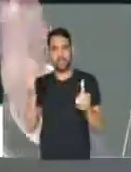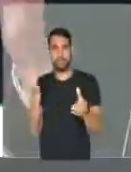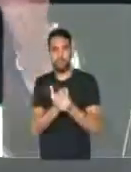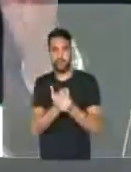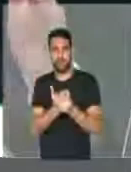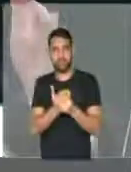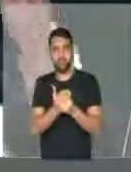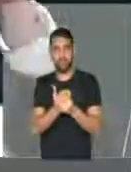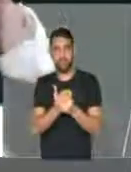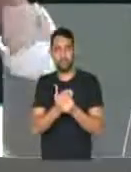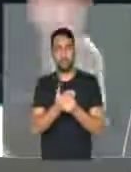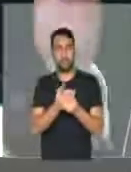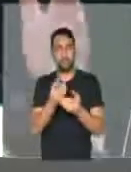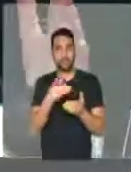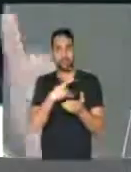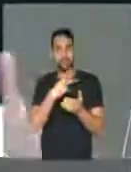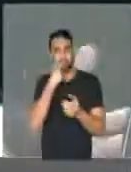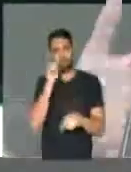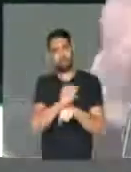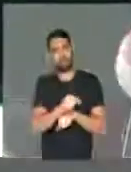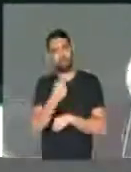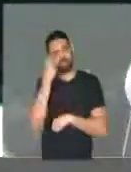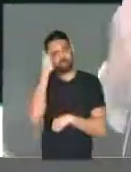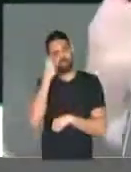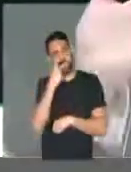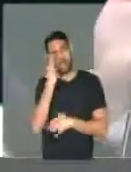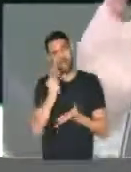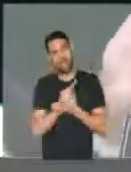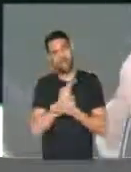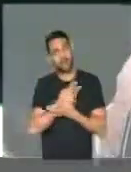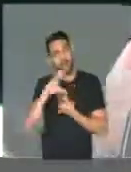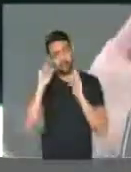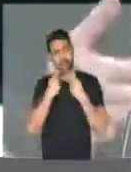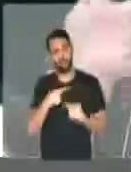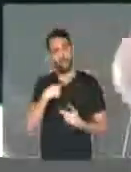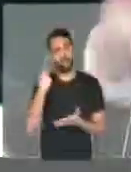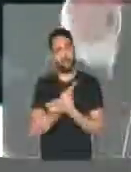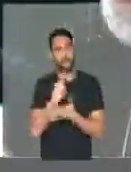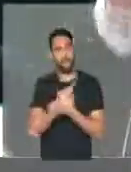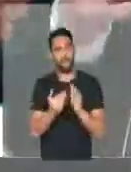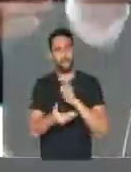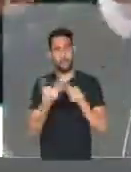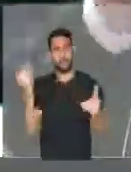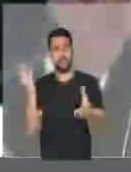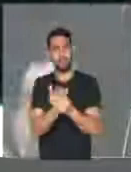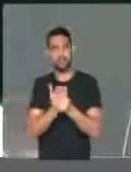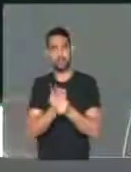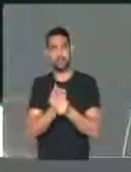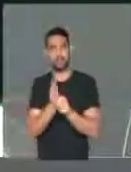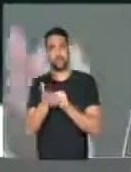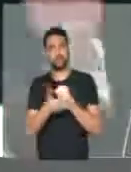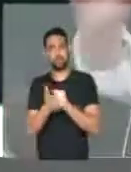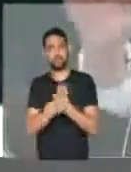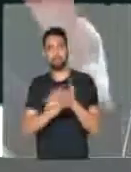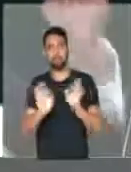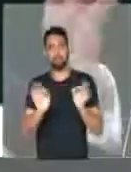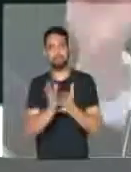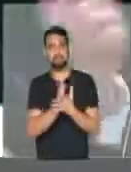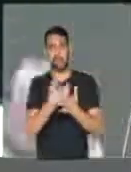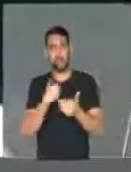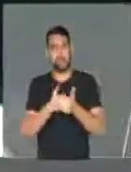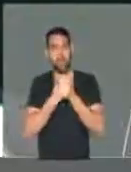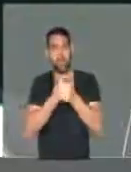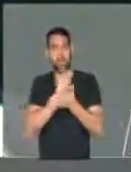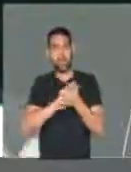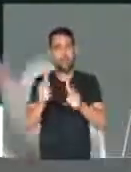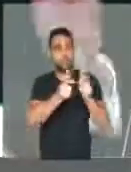denúncia. Coloca a mão na consciência e fala, olha, eu errei, eu sou humano, eu errei. E tira essa denúncia vazia daqui, que isso não leva